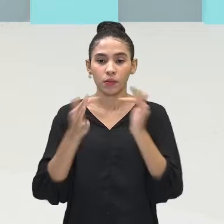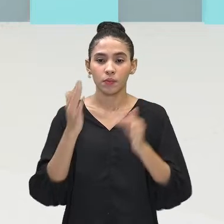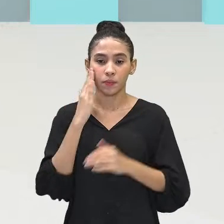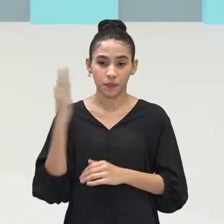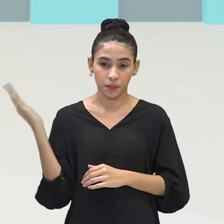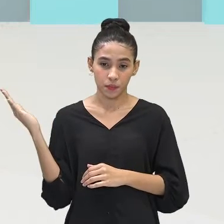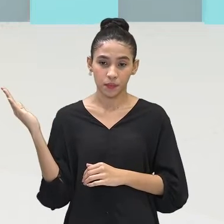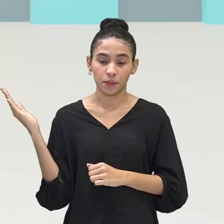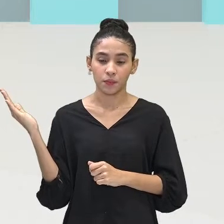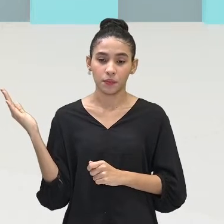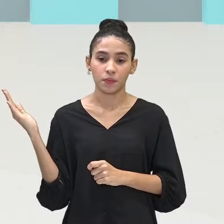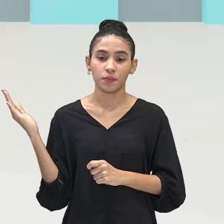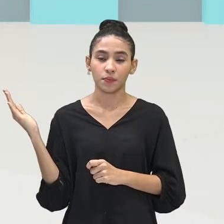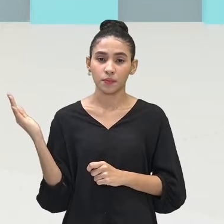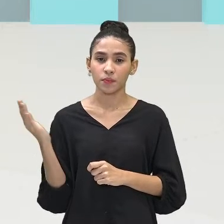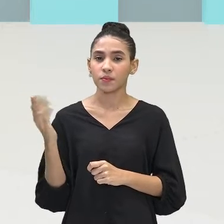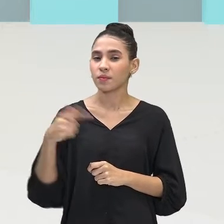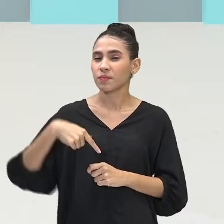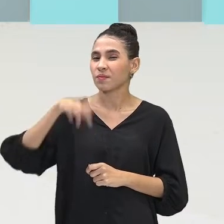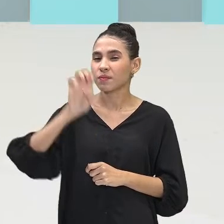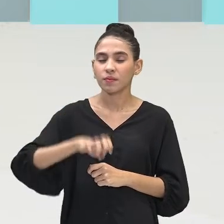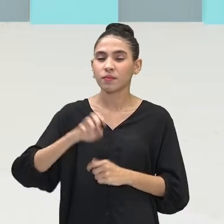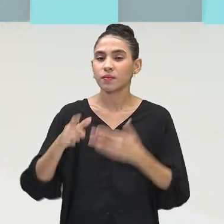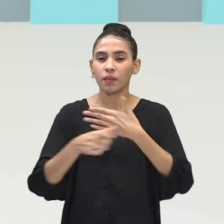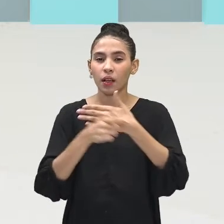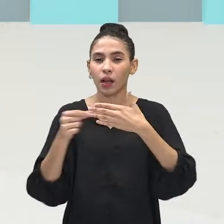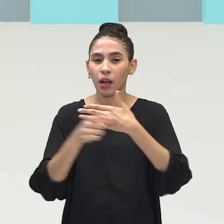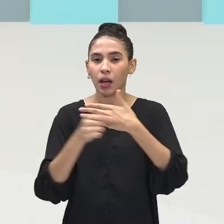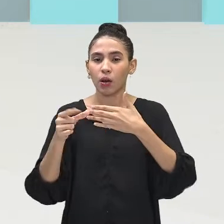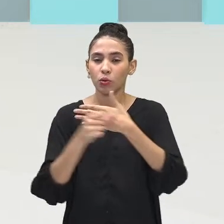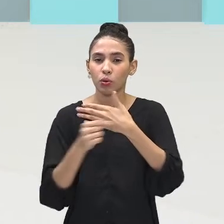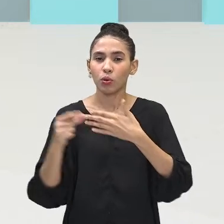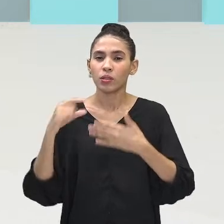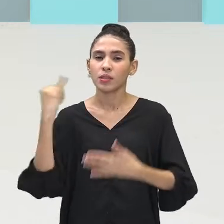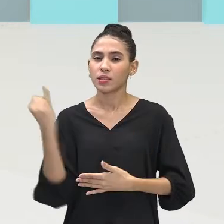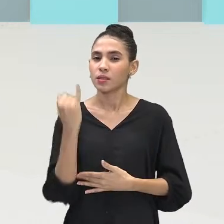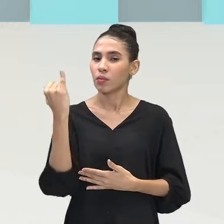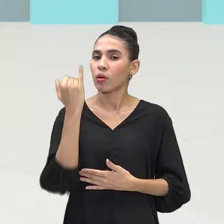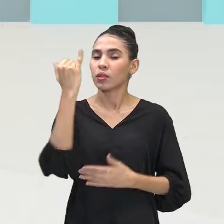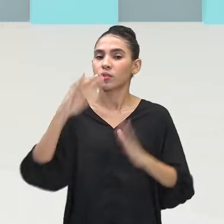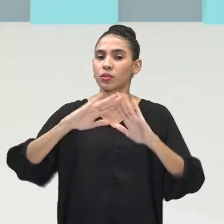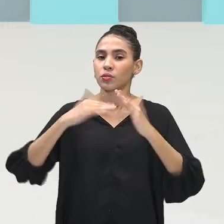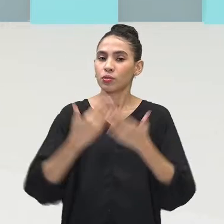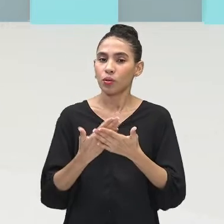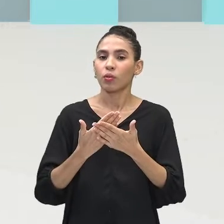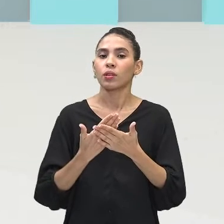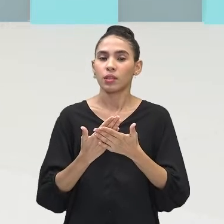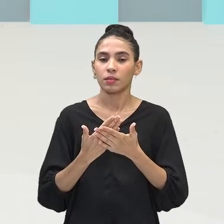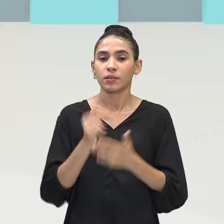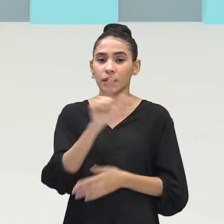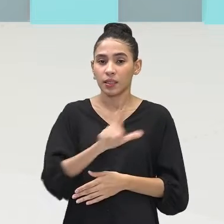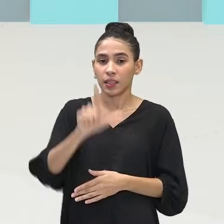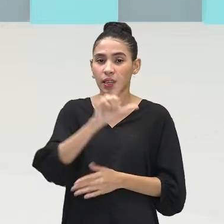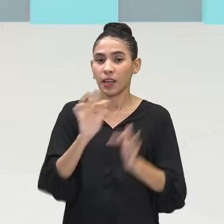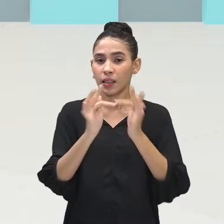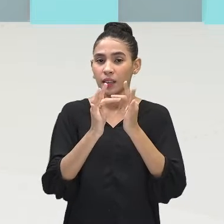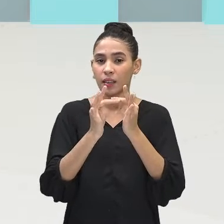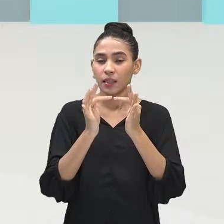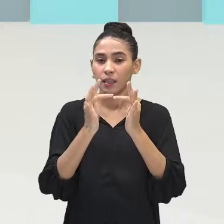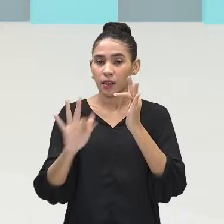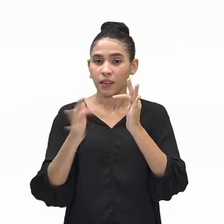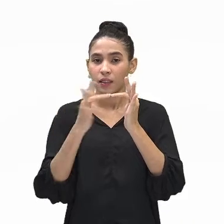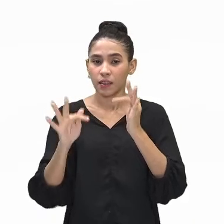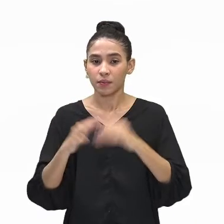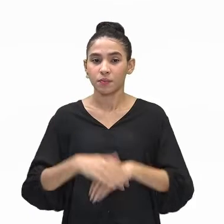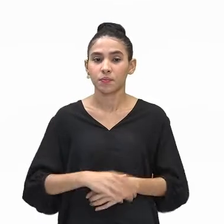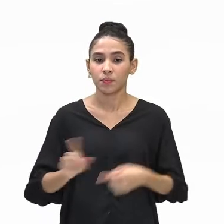vai ver agora quem foram esses autores que ganharam destaque na escola literária chamada arcadismo. Acompanhem comigo o